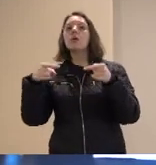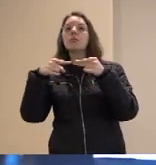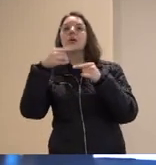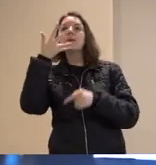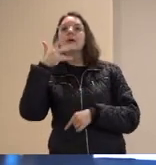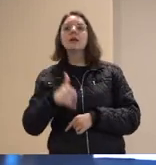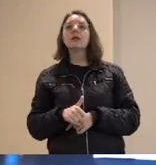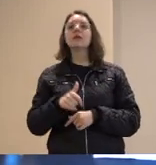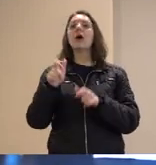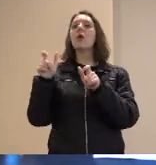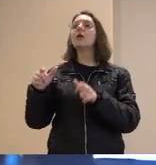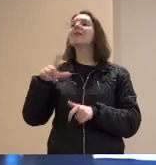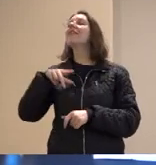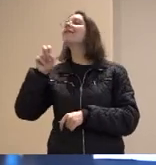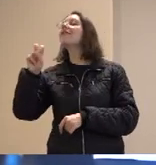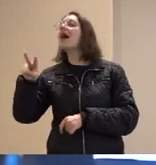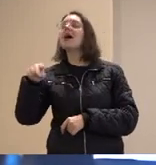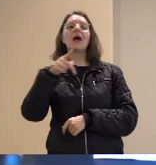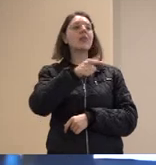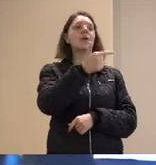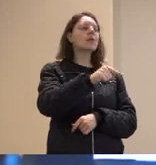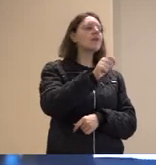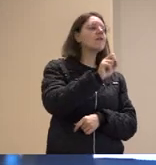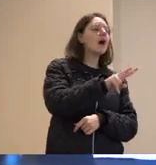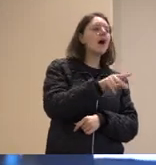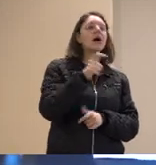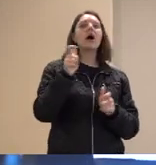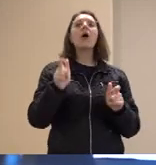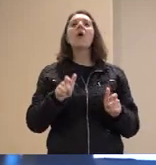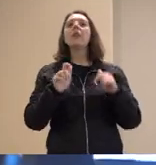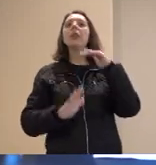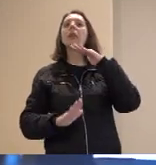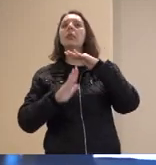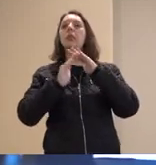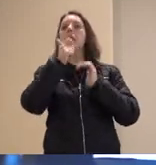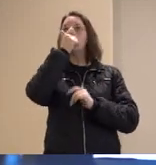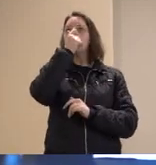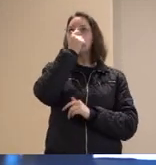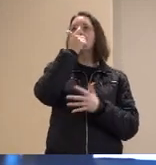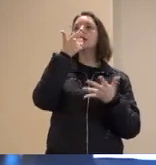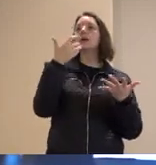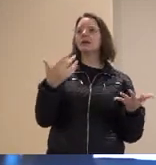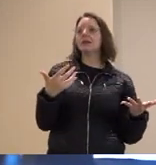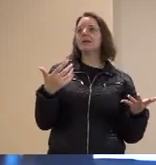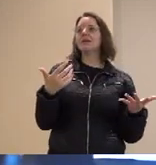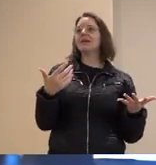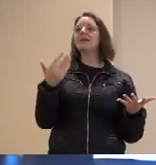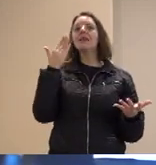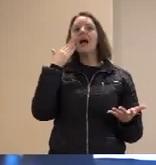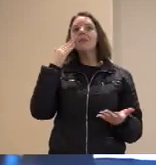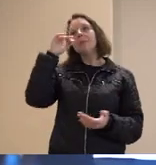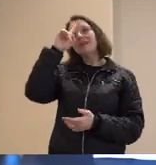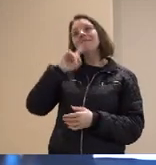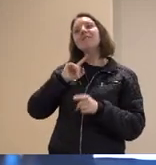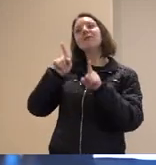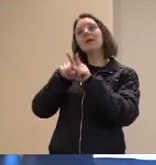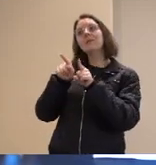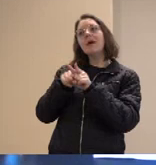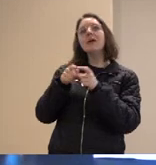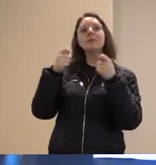tem vaga, onde que não tem, onde que está lotado, o perfil, enfim. Inclusive,